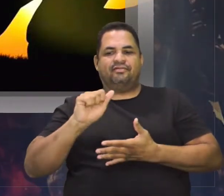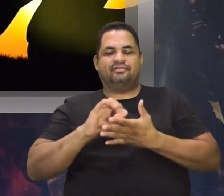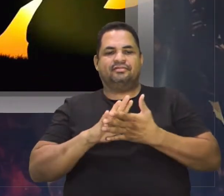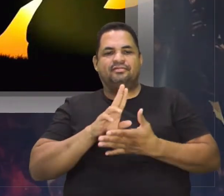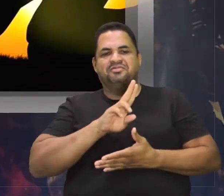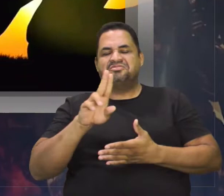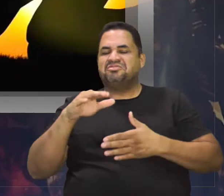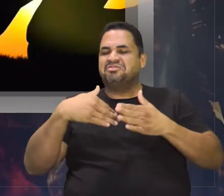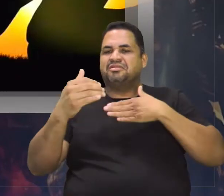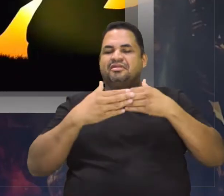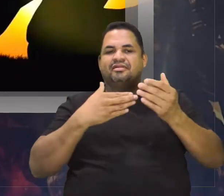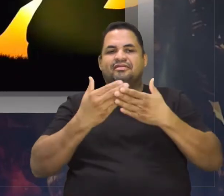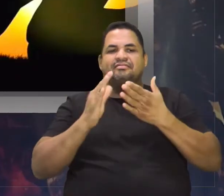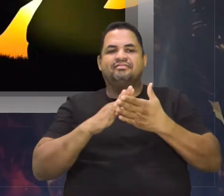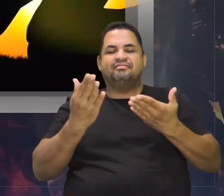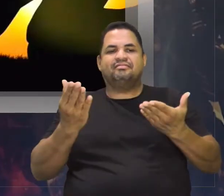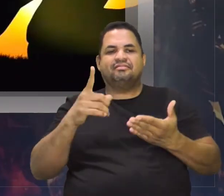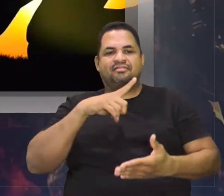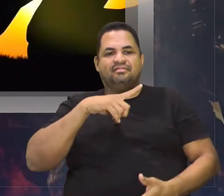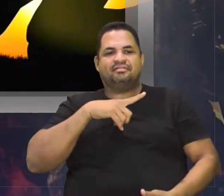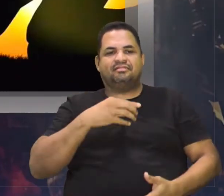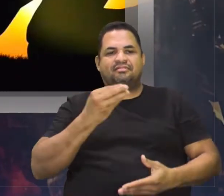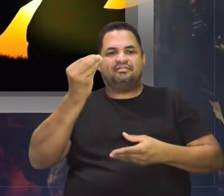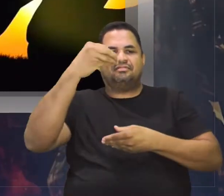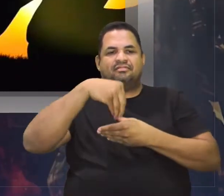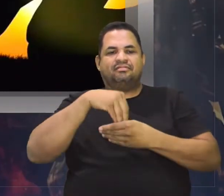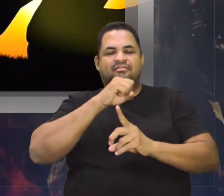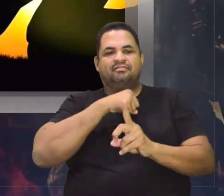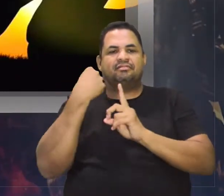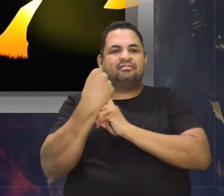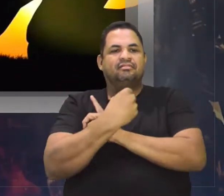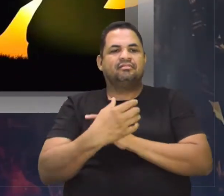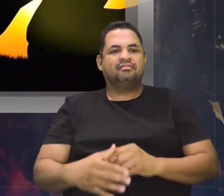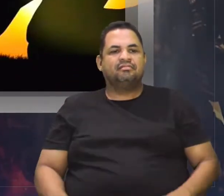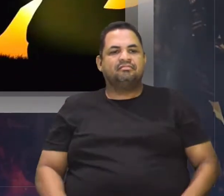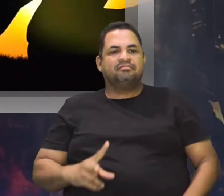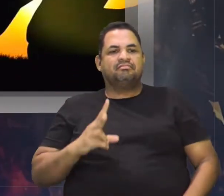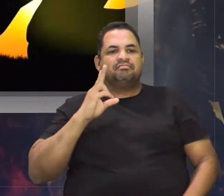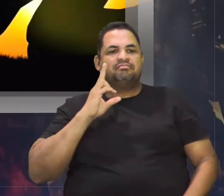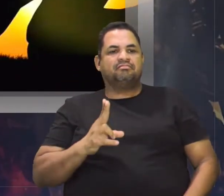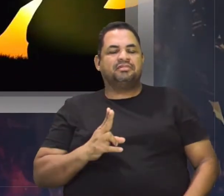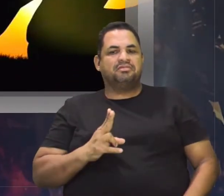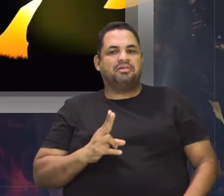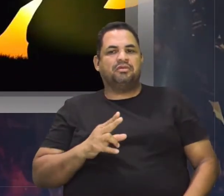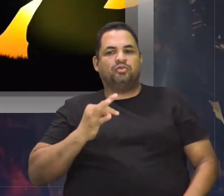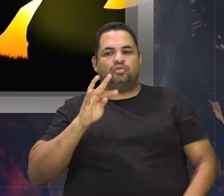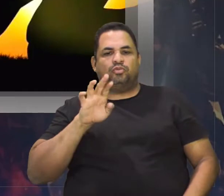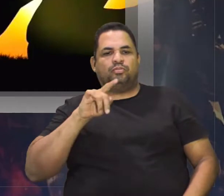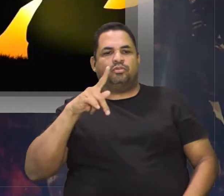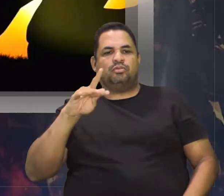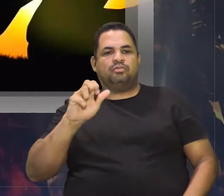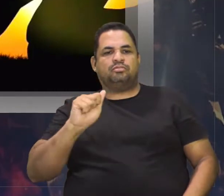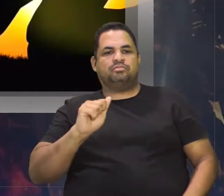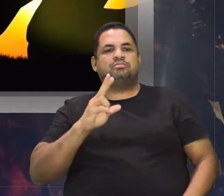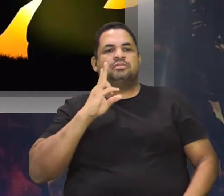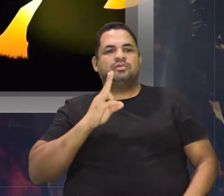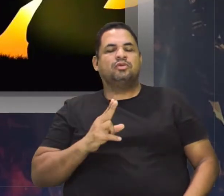que for que ele receba dentro da nossa sociedade. É o mesmo Tupã, é o mesmo